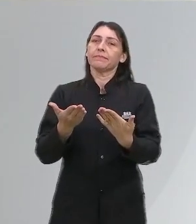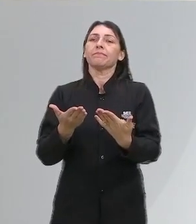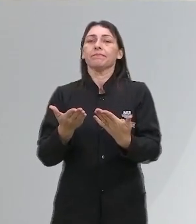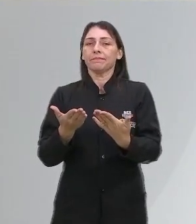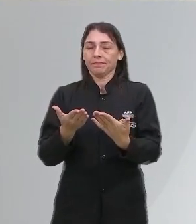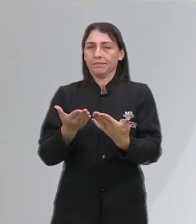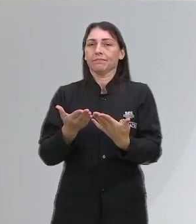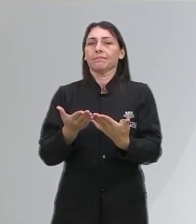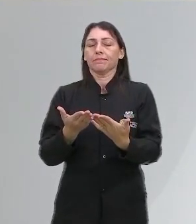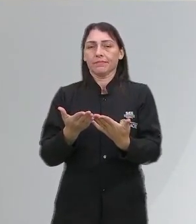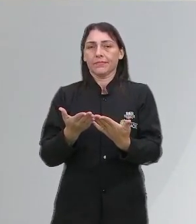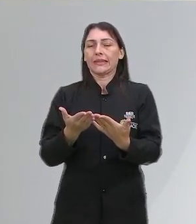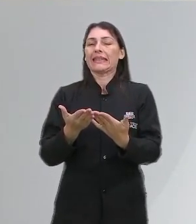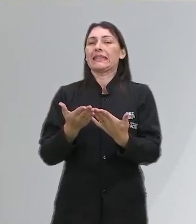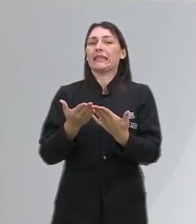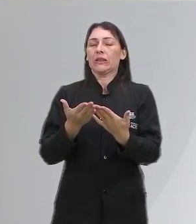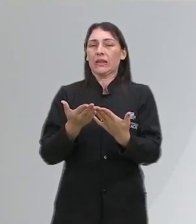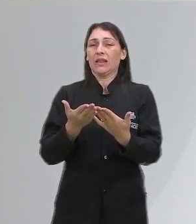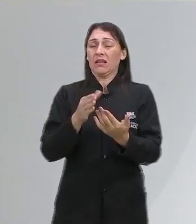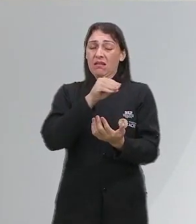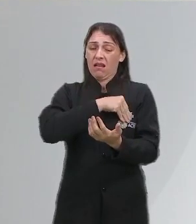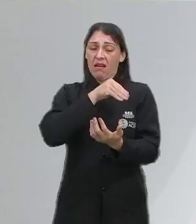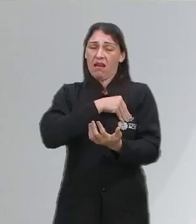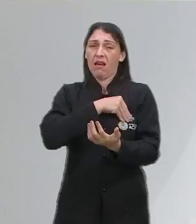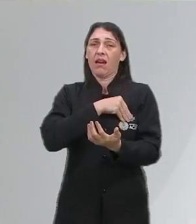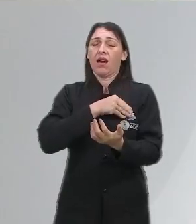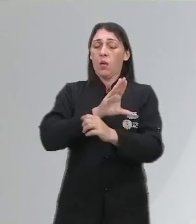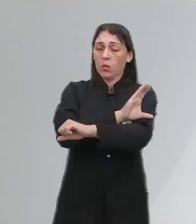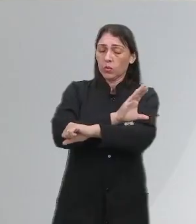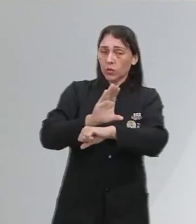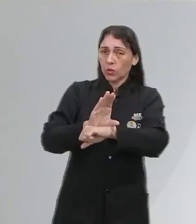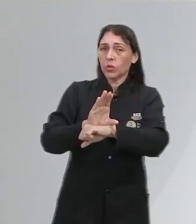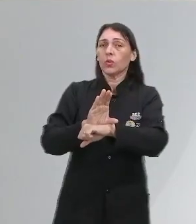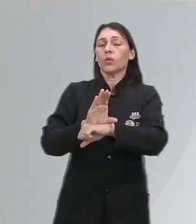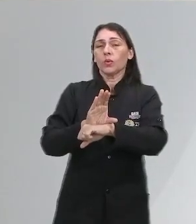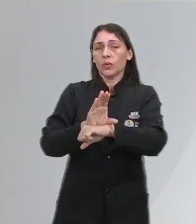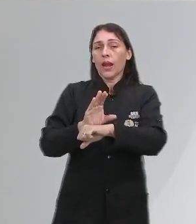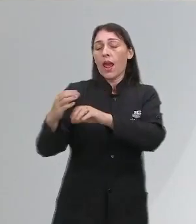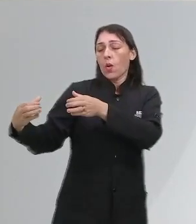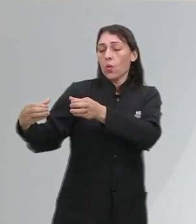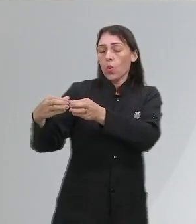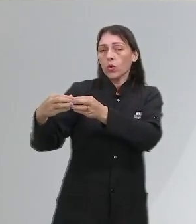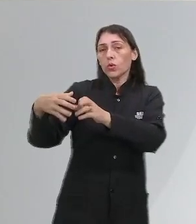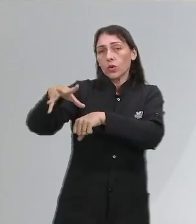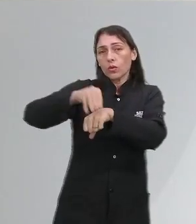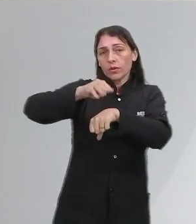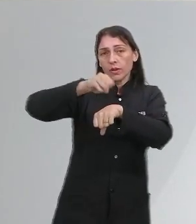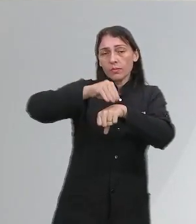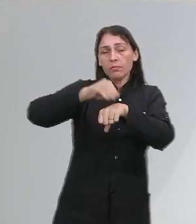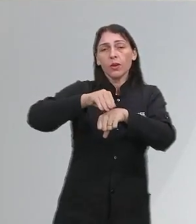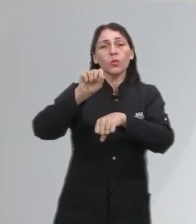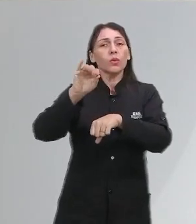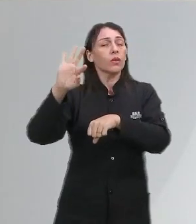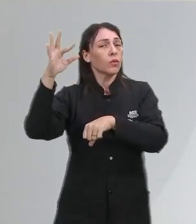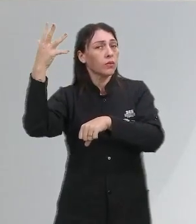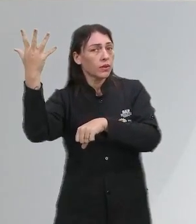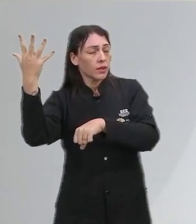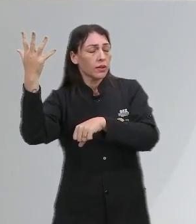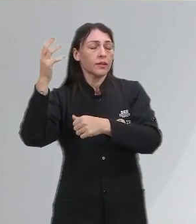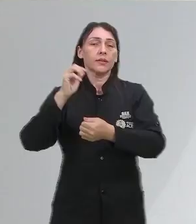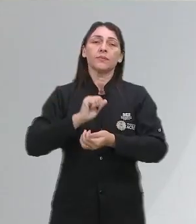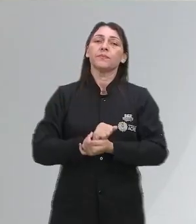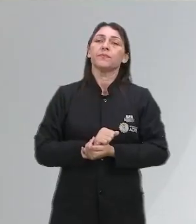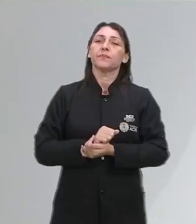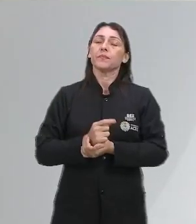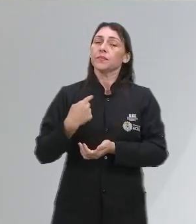discrepante entre salários, o tratamento. A cultura é justamente esse conjunto de conhecimentos e o que acontece na maioria das